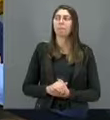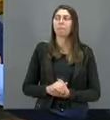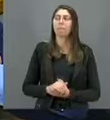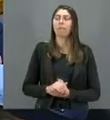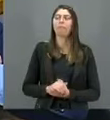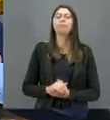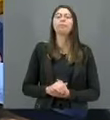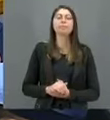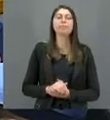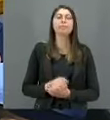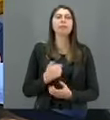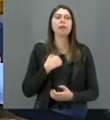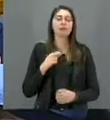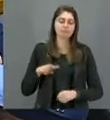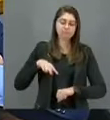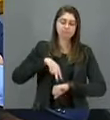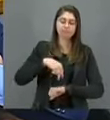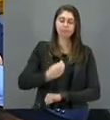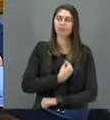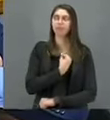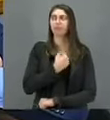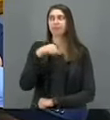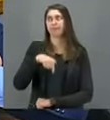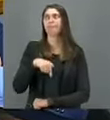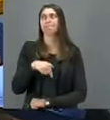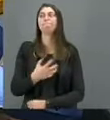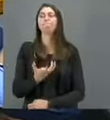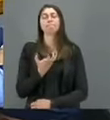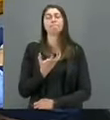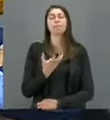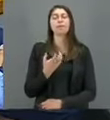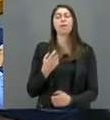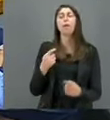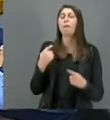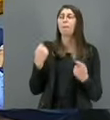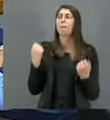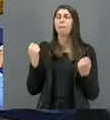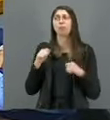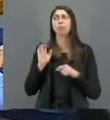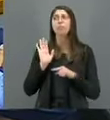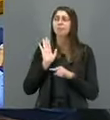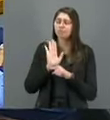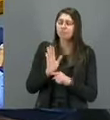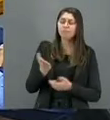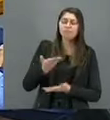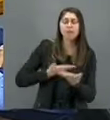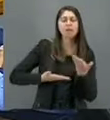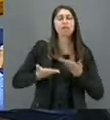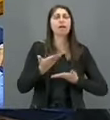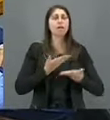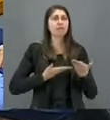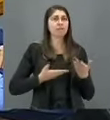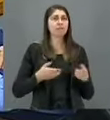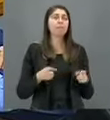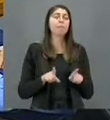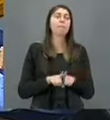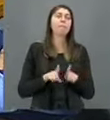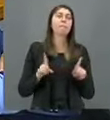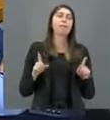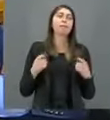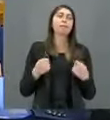eu fiz questão de vir aqui até para poder colaborar com vocês. Eu tenho